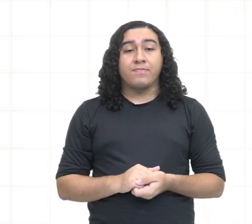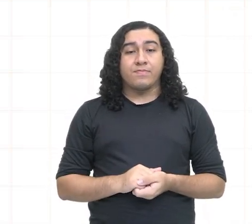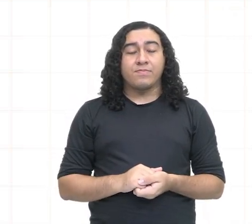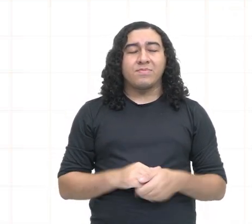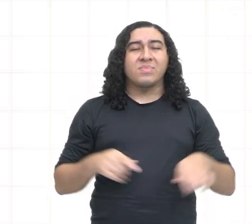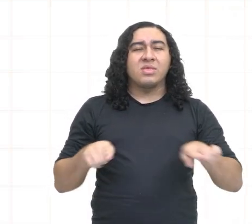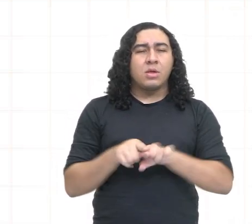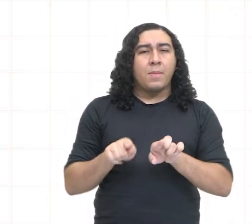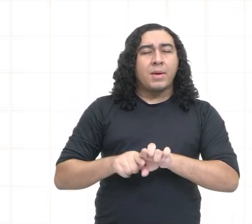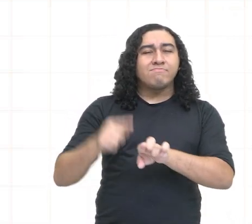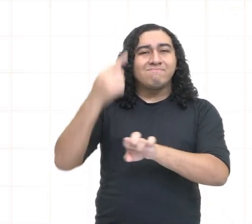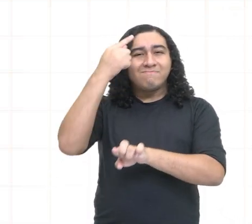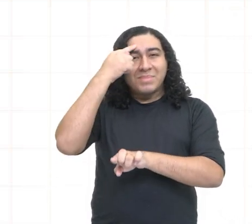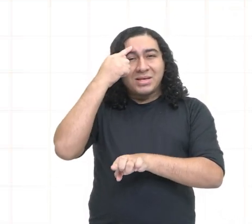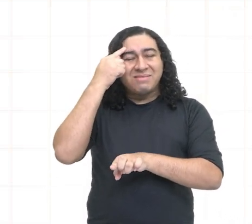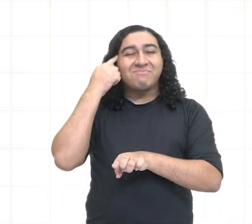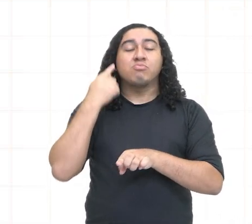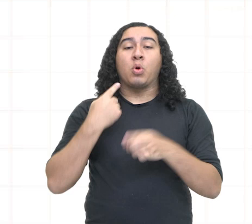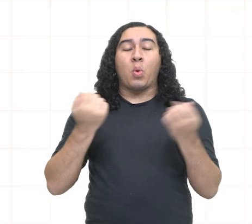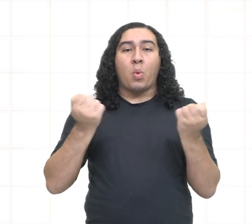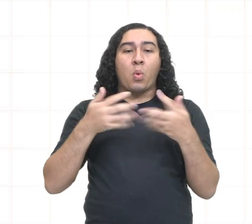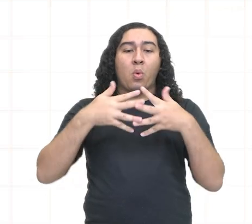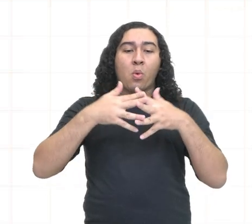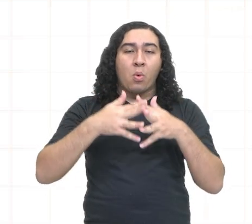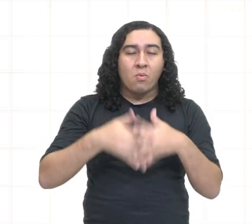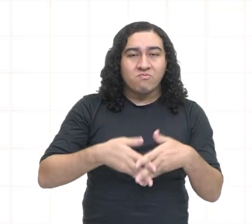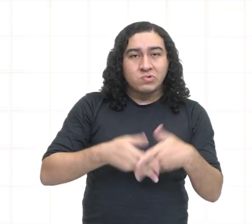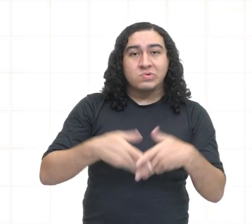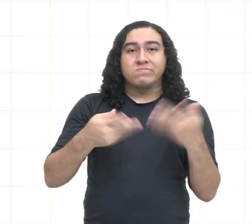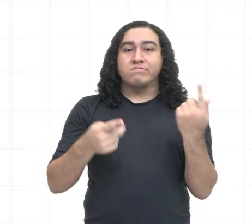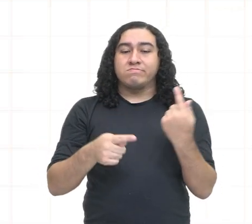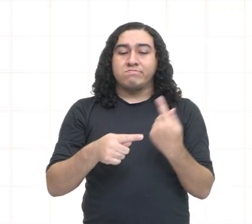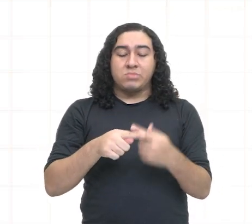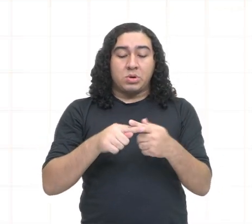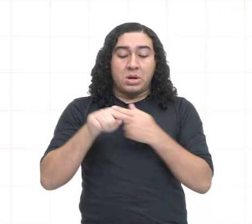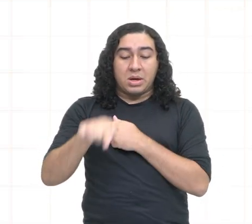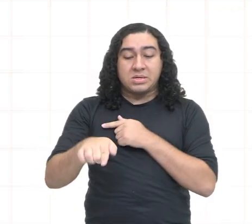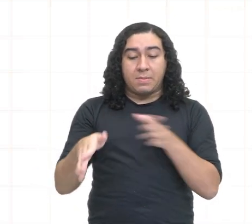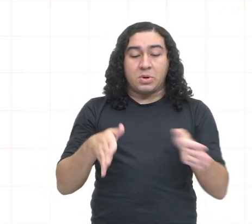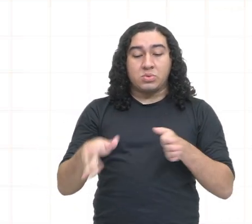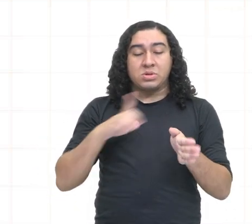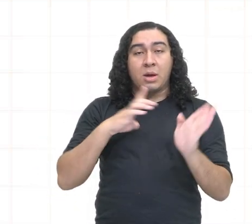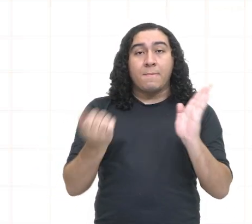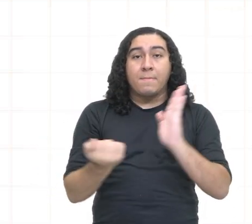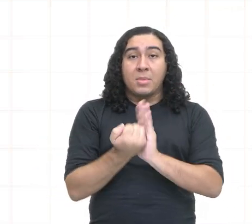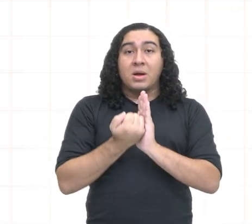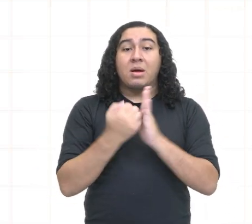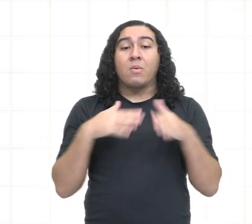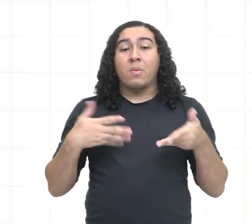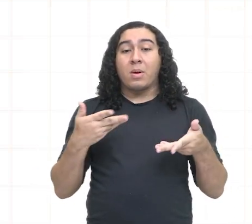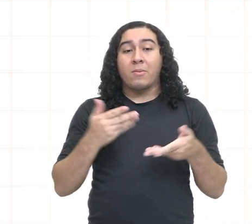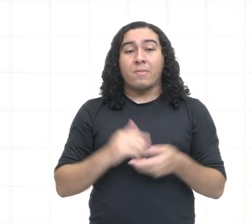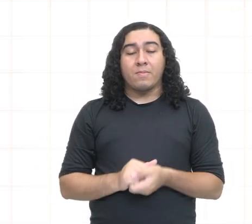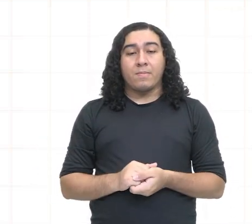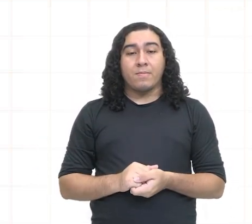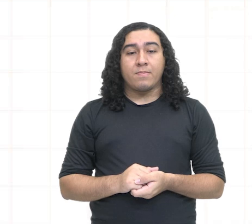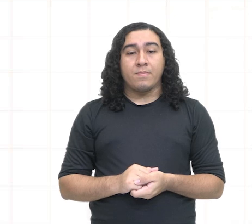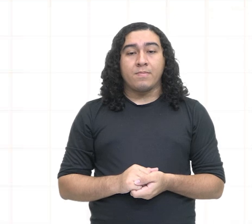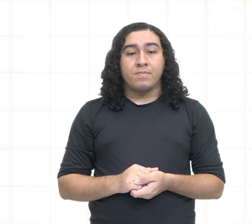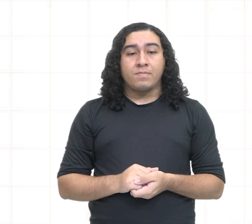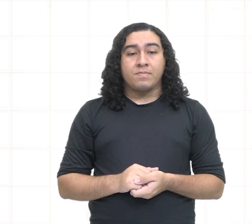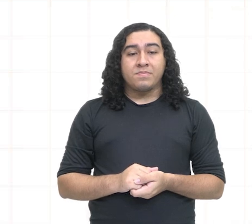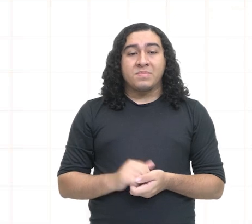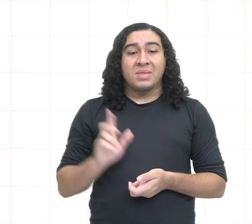vamos dizer assim, complexo do governo Collor e que vai marcar o seu governo, que é justamente o quê?